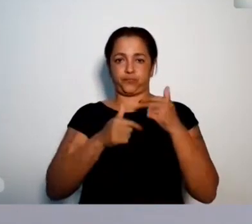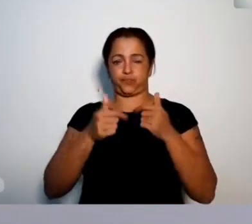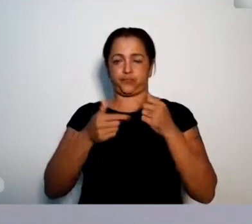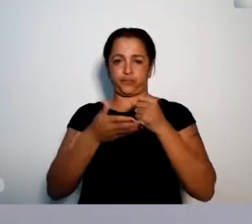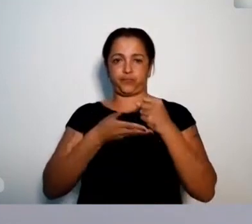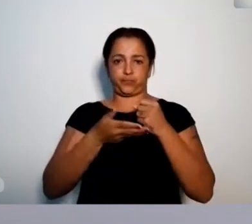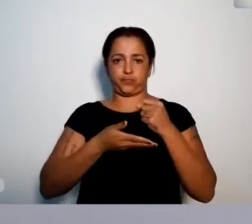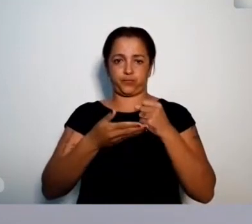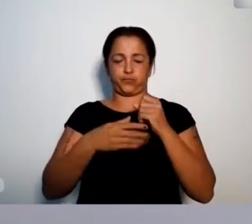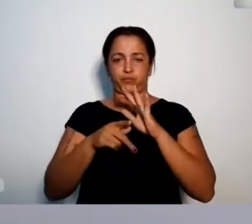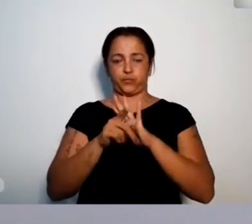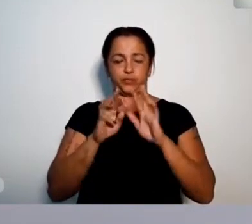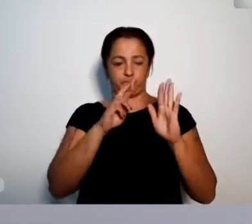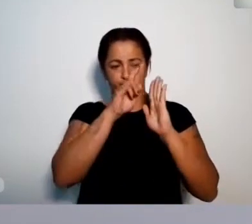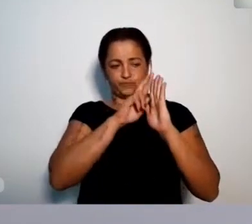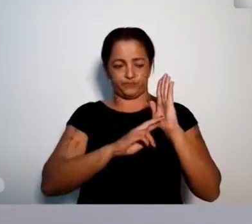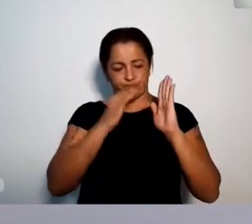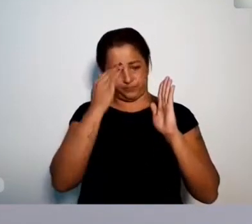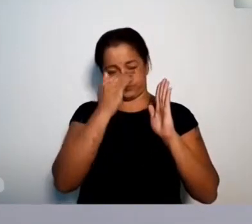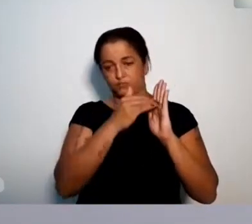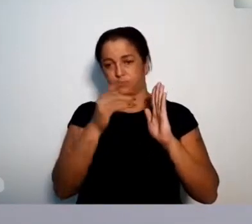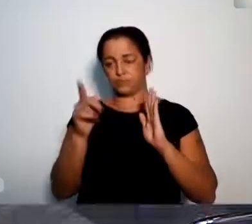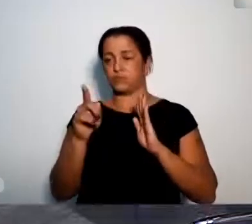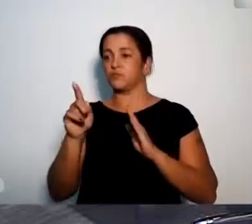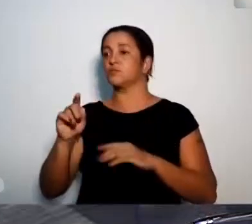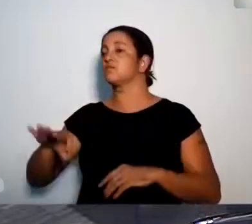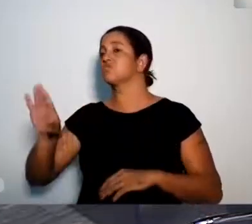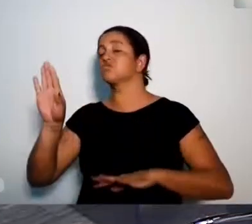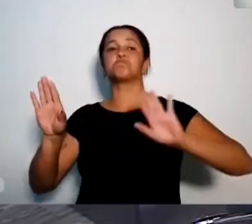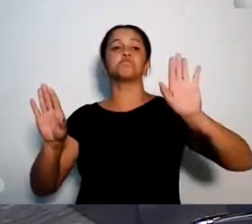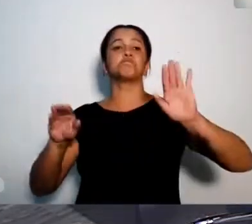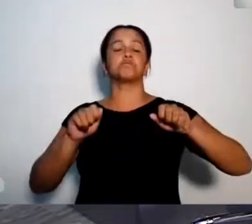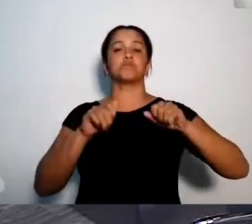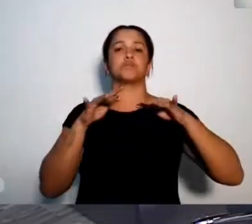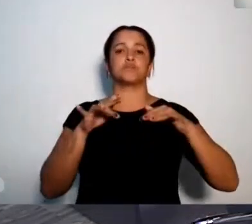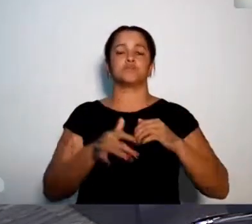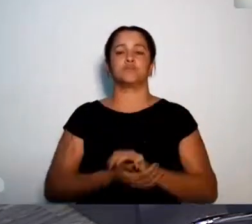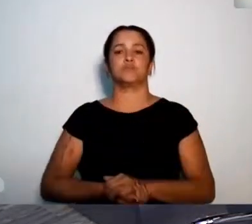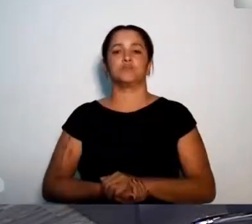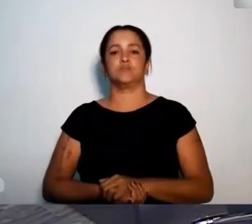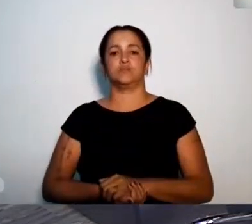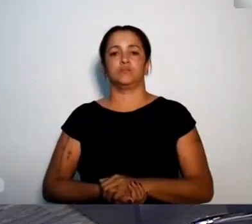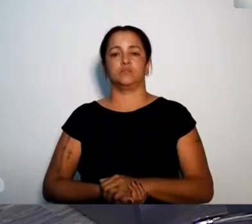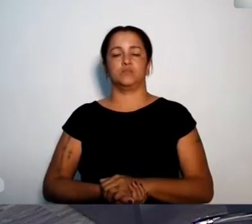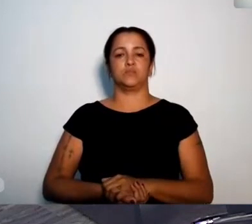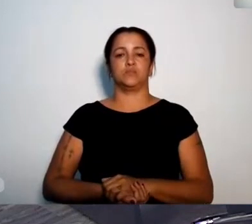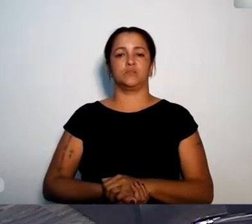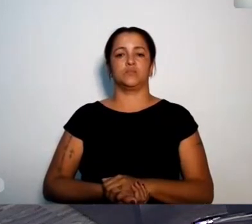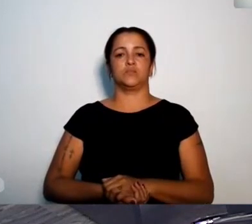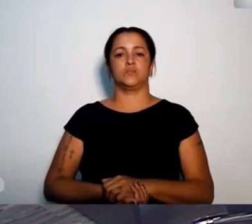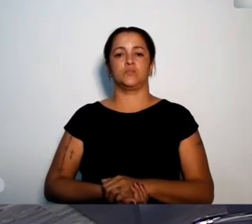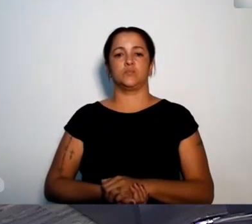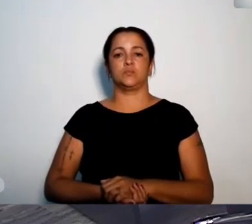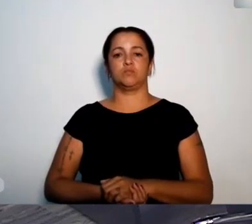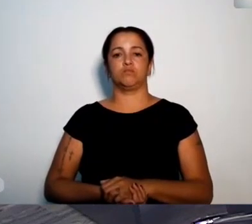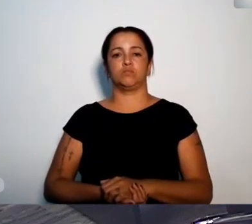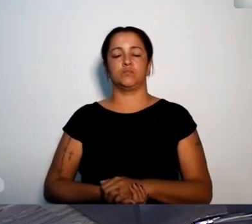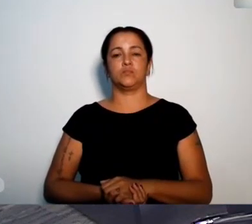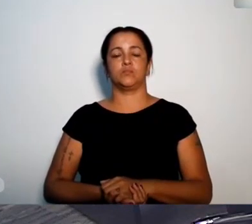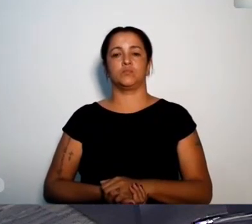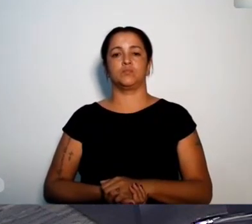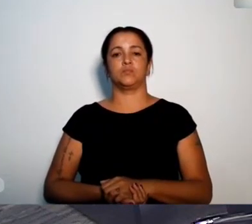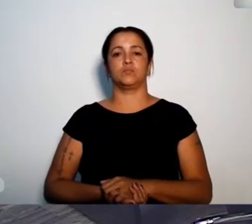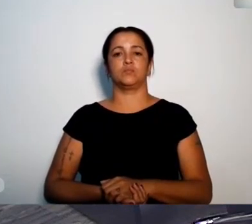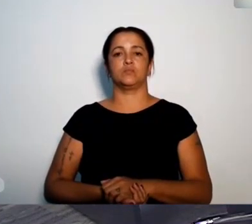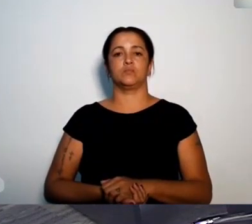regimental, presidente, excelência, colocar a apreciação do plenário. Senhor vereador, se for favorável, 15 minutos, perguntas como estão. Está suspenso